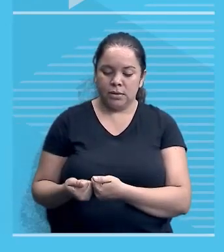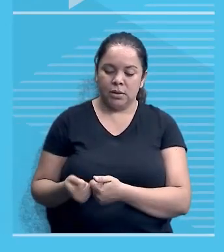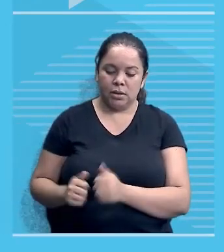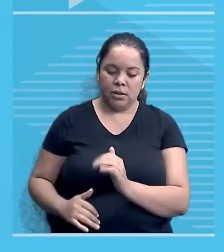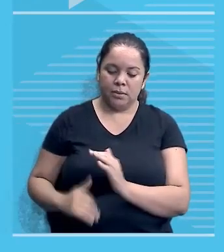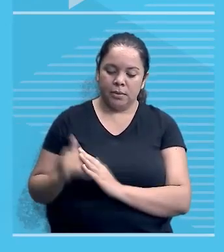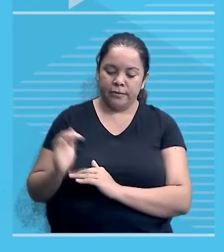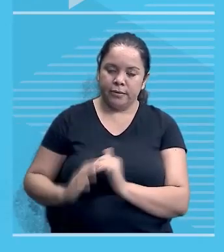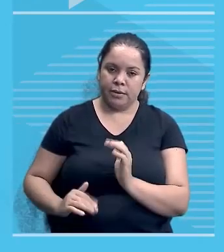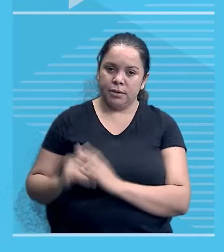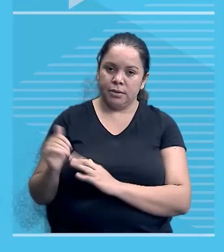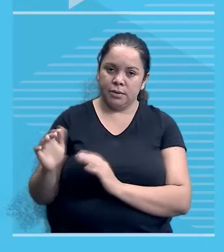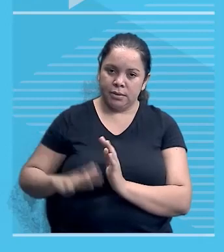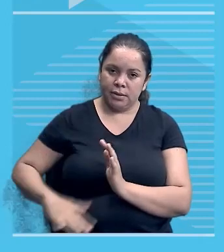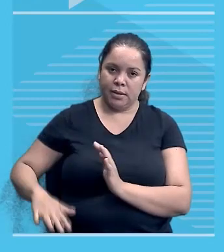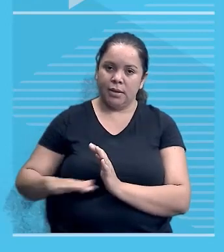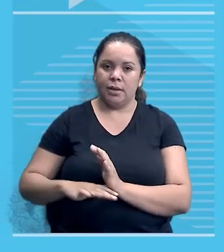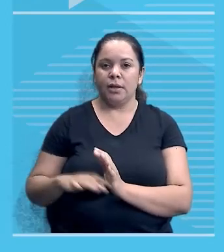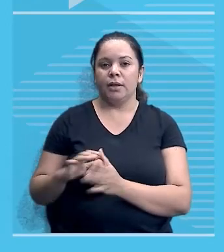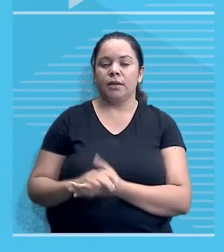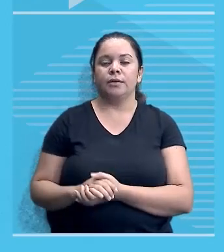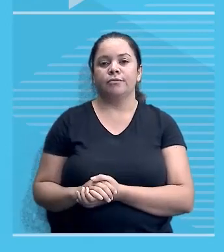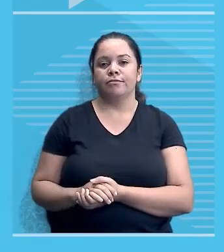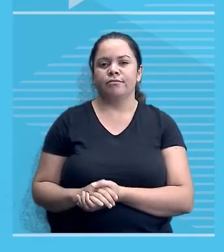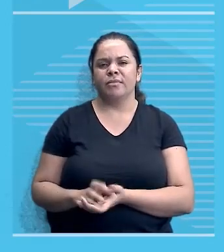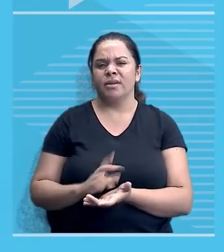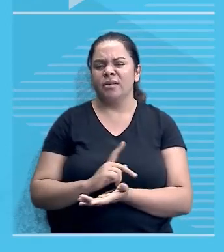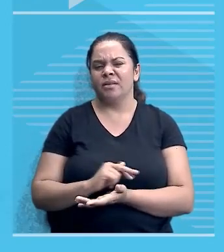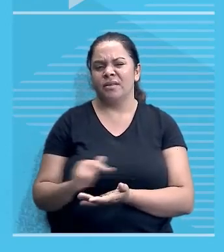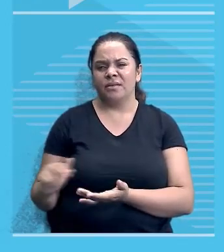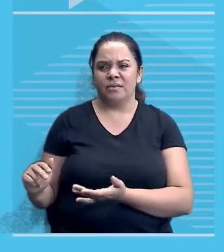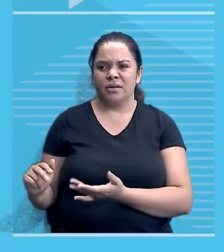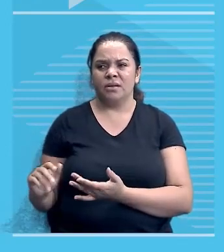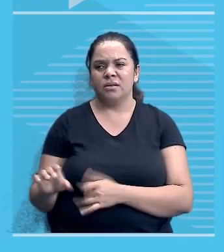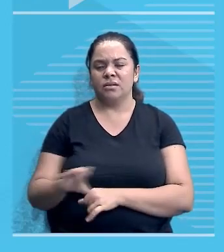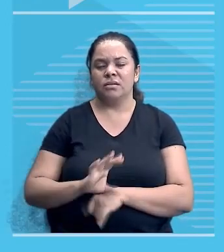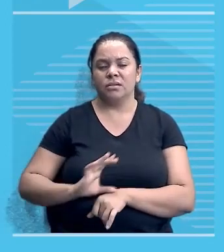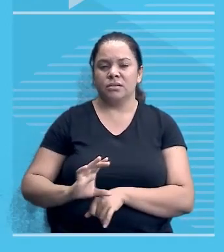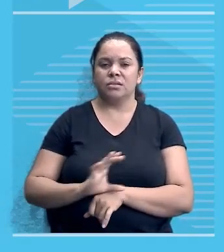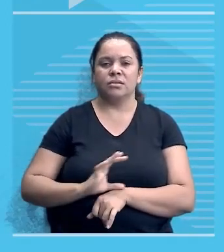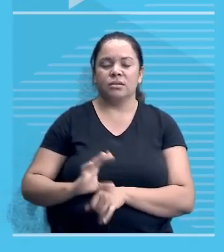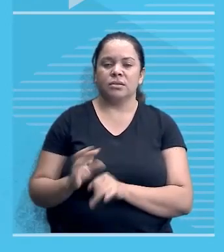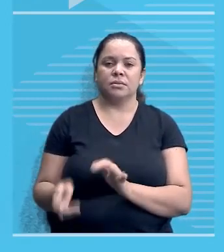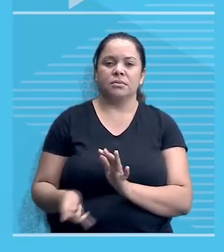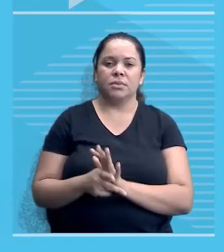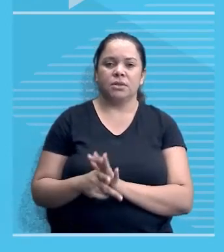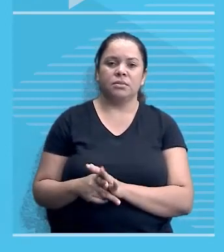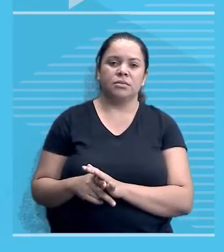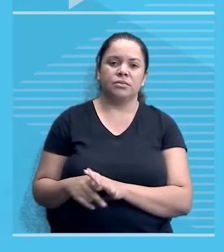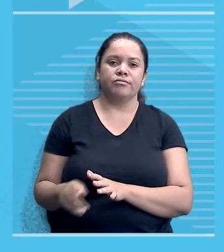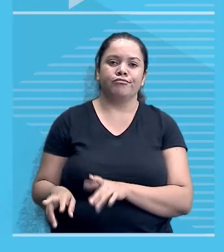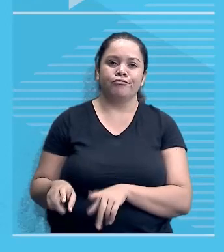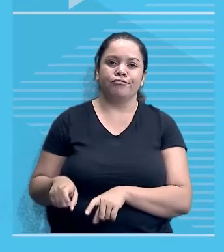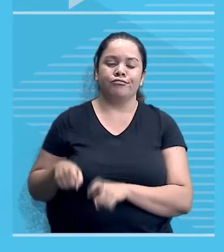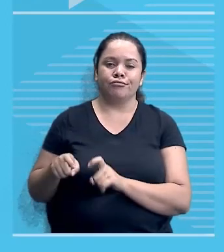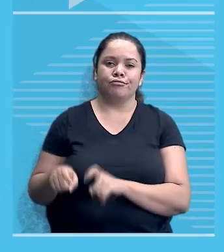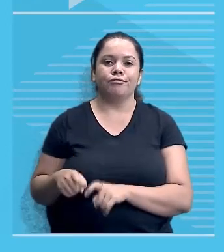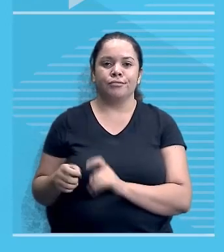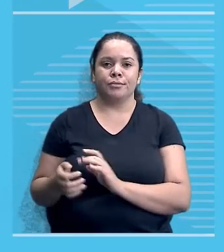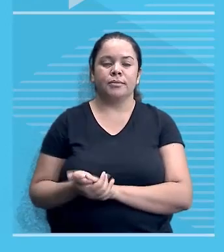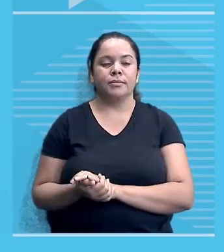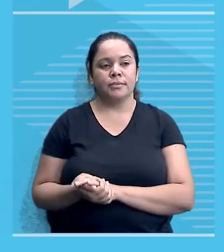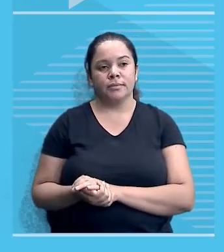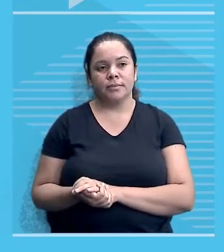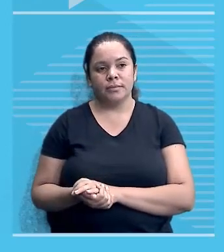né agromos técnicos veterinários né aquele trabalho mais